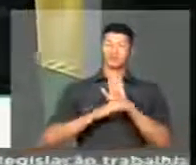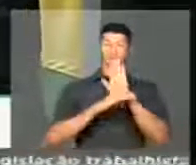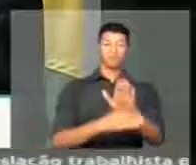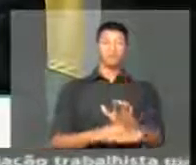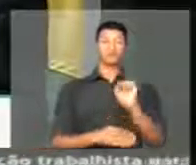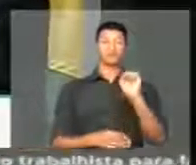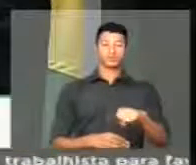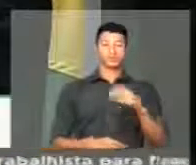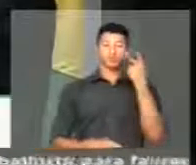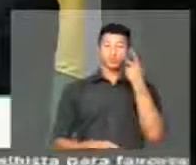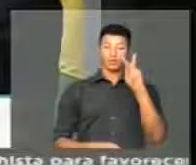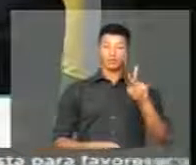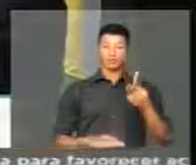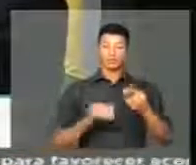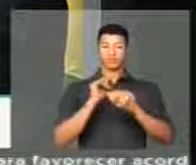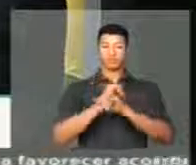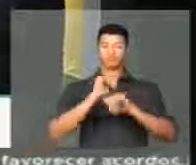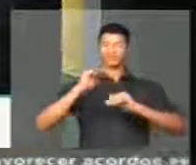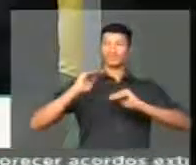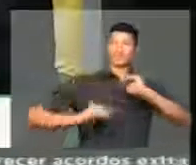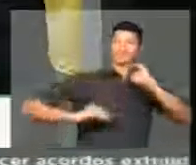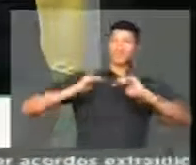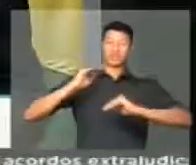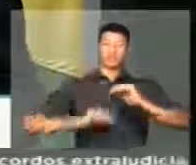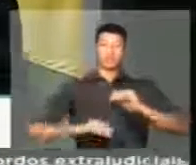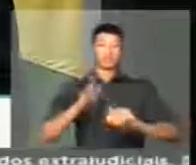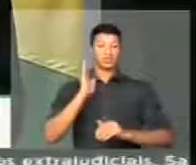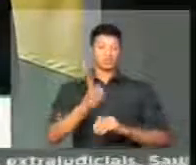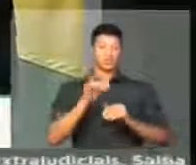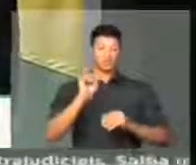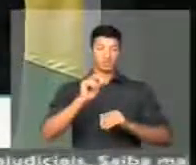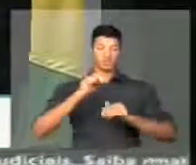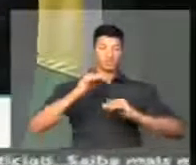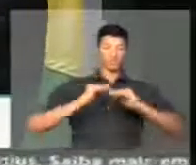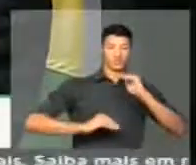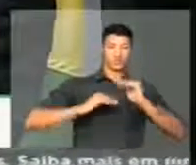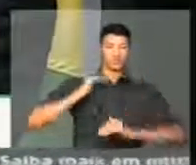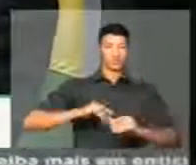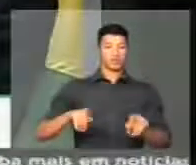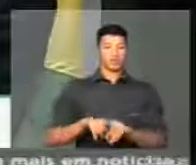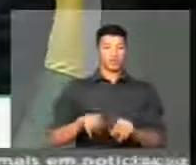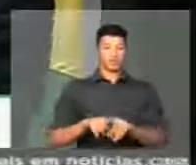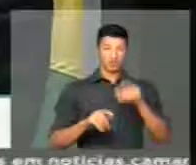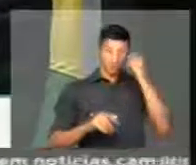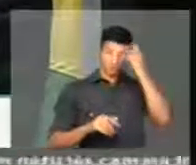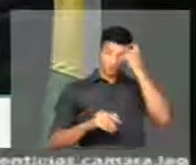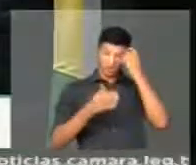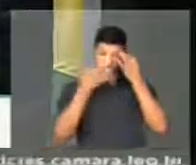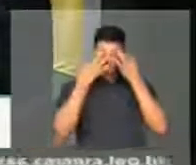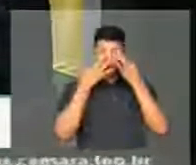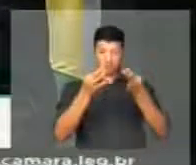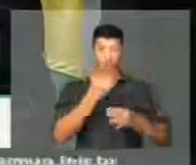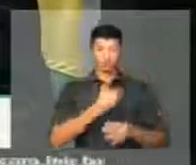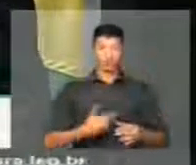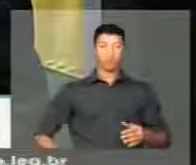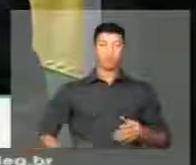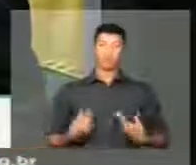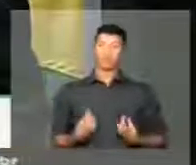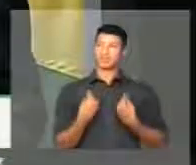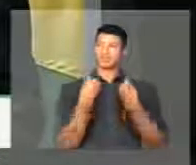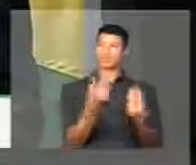senhor presidente, para desequilibrar já a desequilibrada atenção que o governo